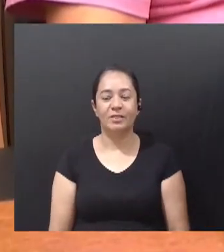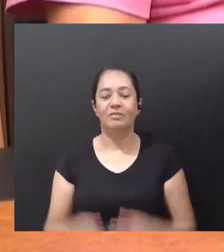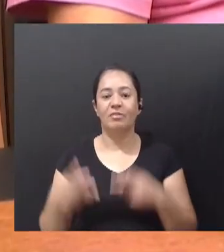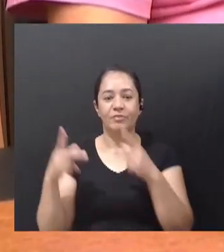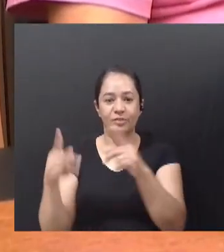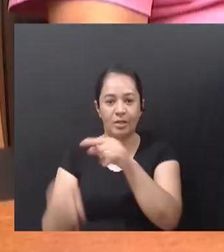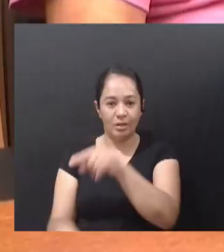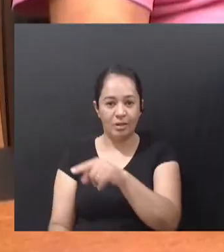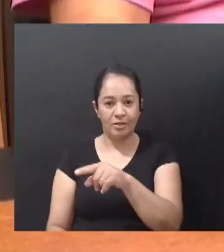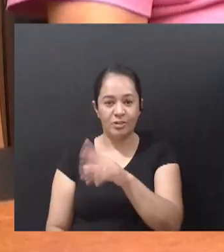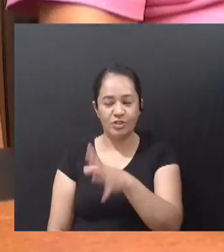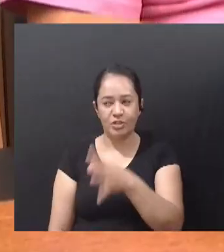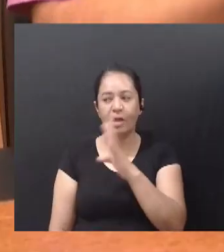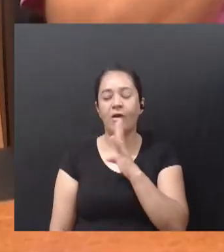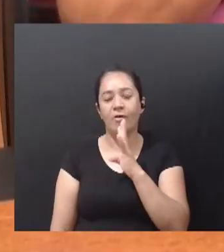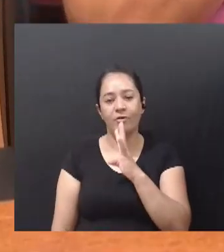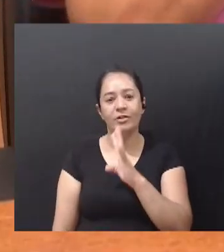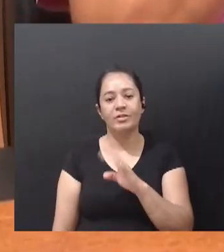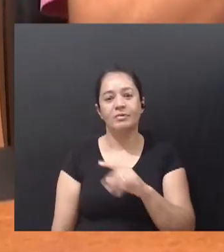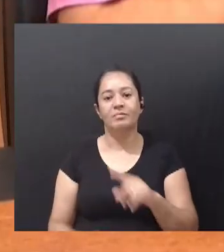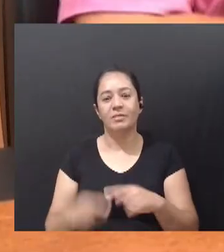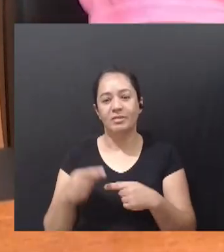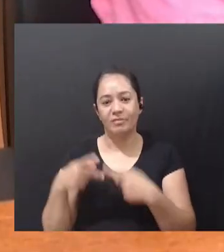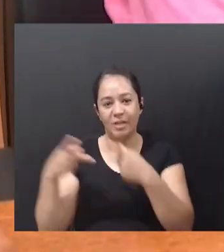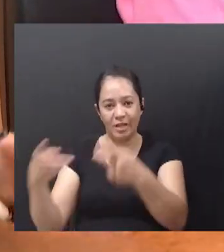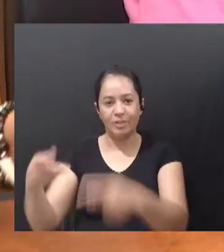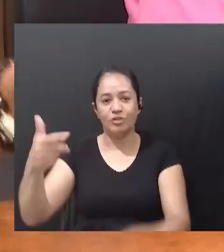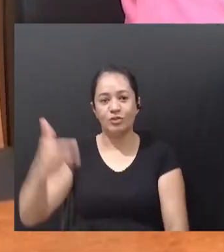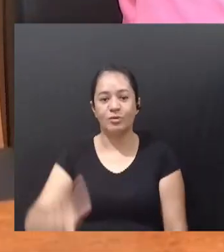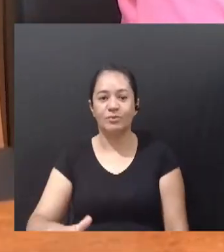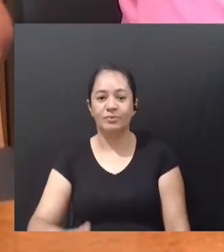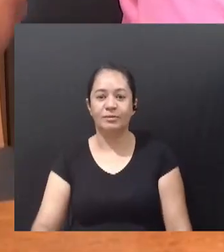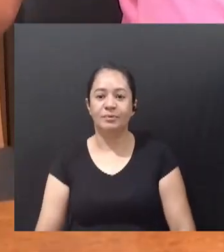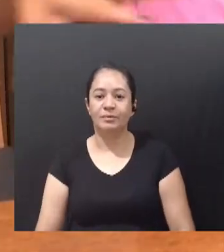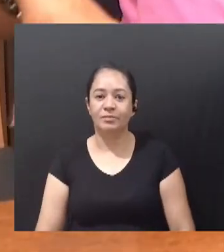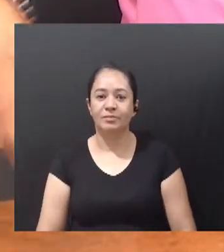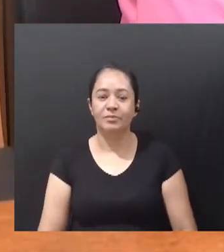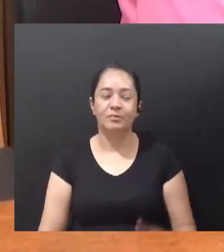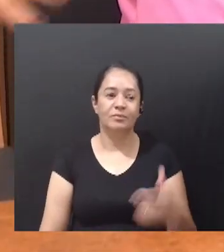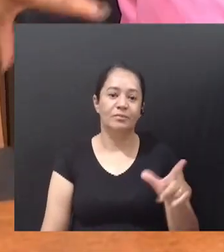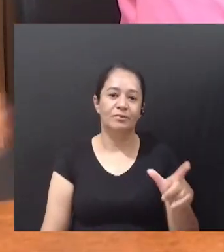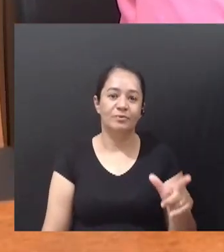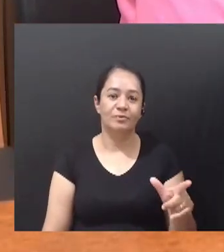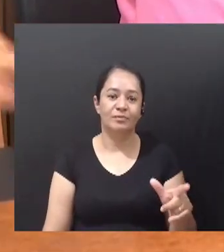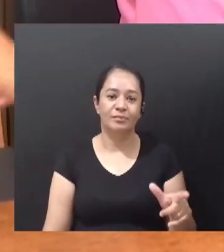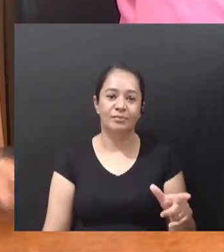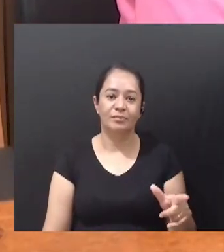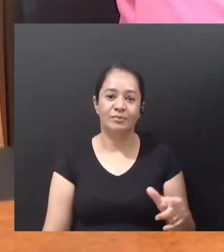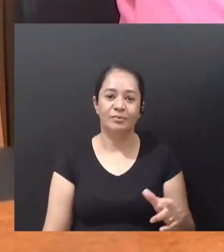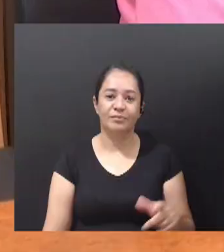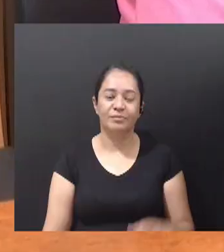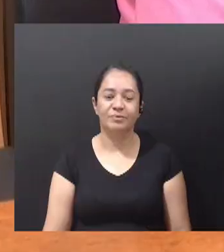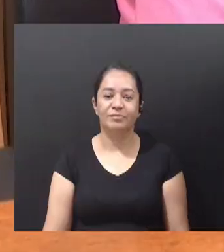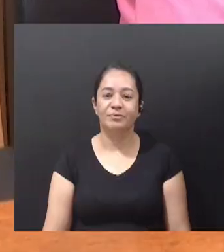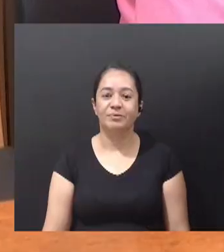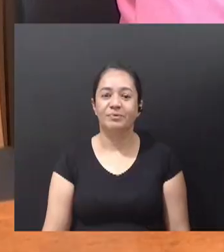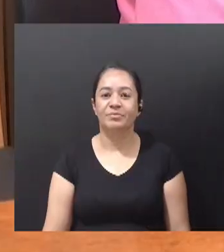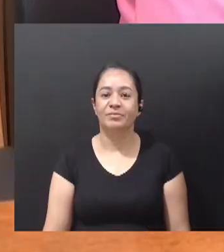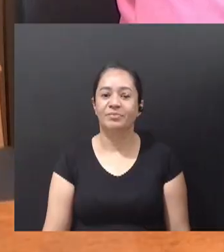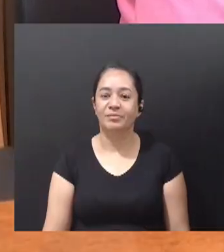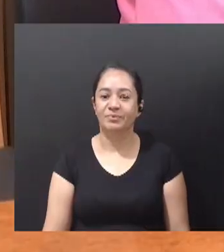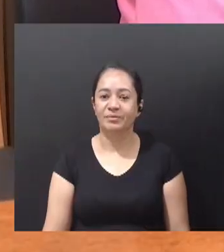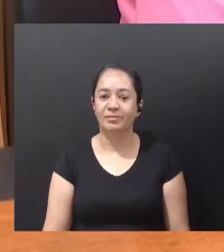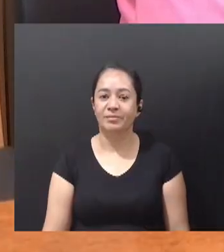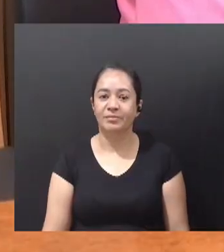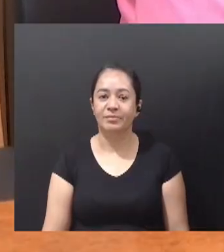já conhece o Oziel, mas ele vai novamente lá, num outro percurso, né? Num outro